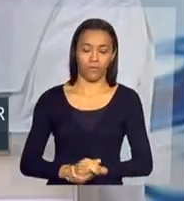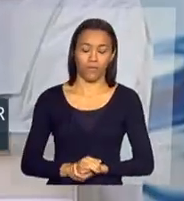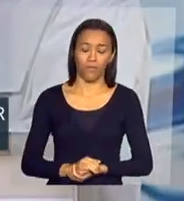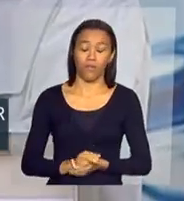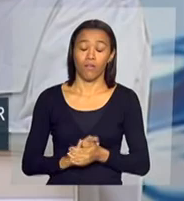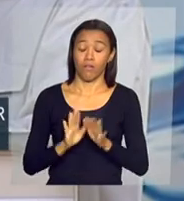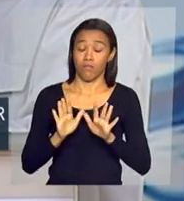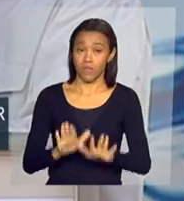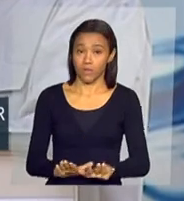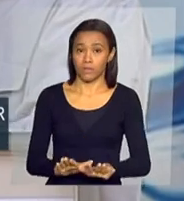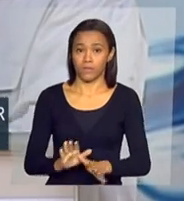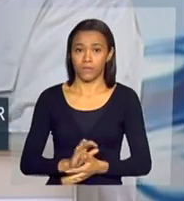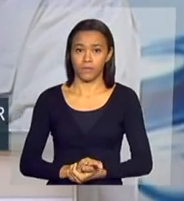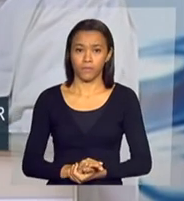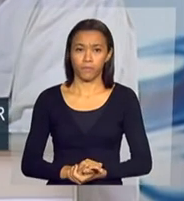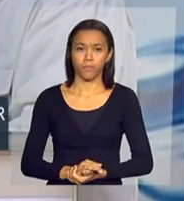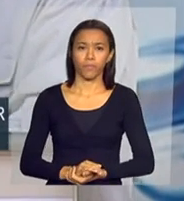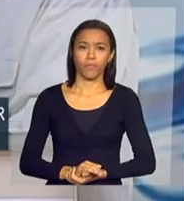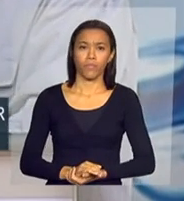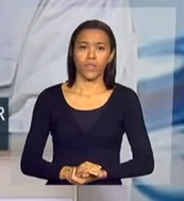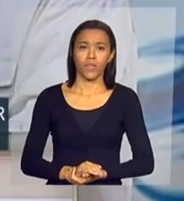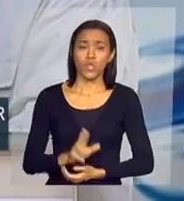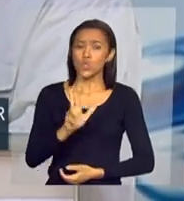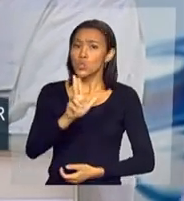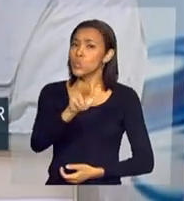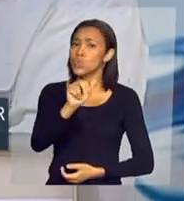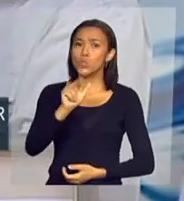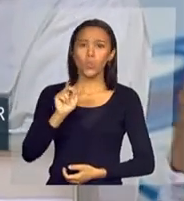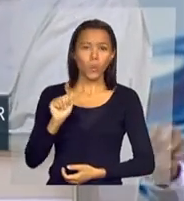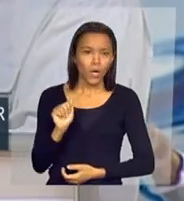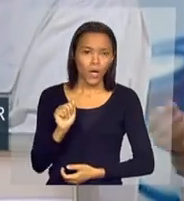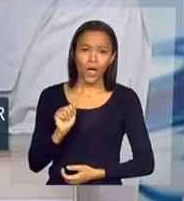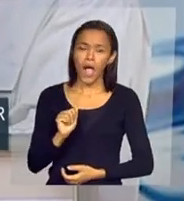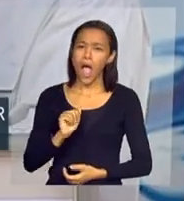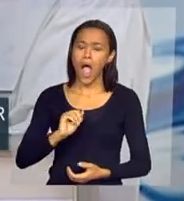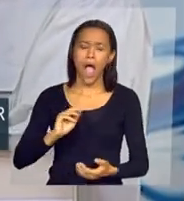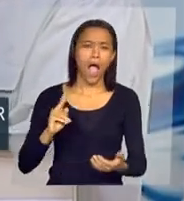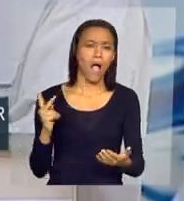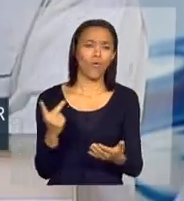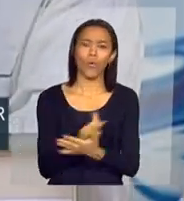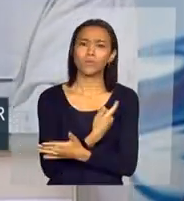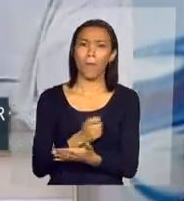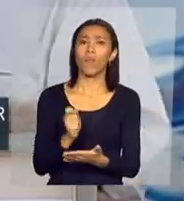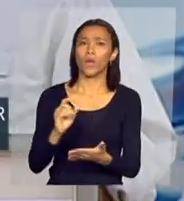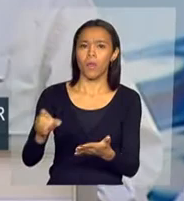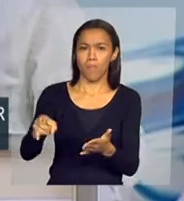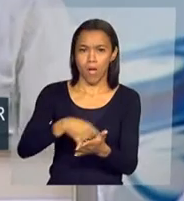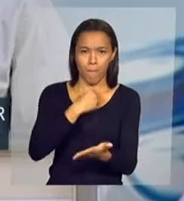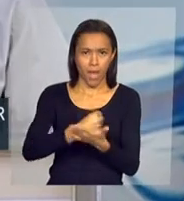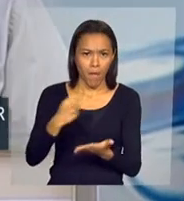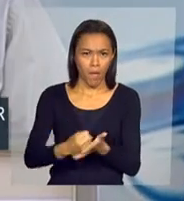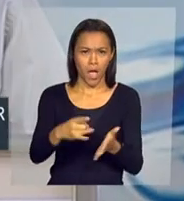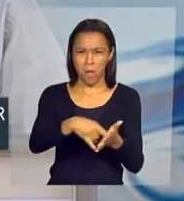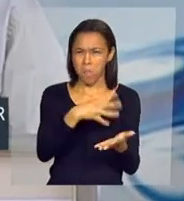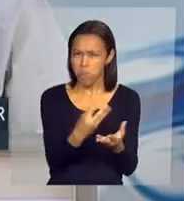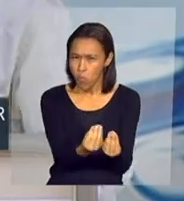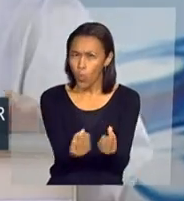olha, nunca se teve tantos contratos, tantos